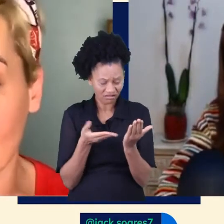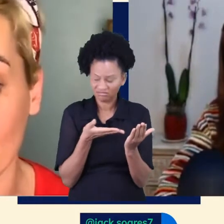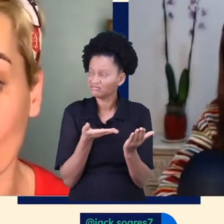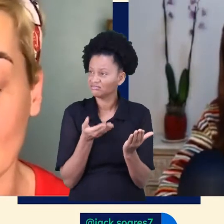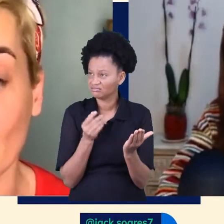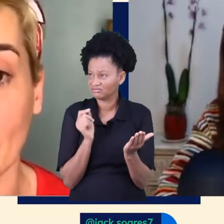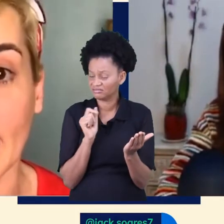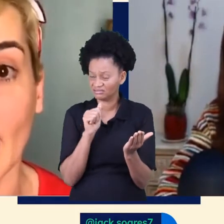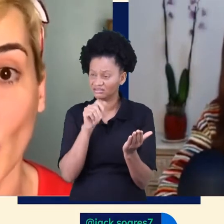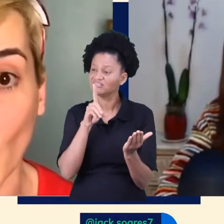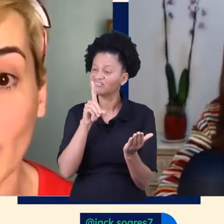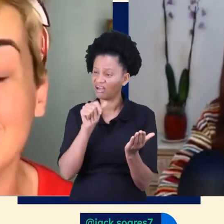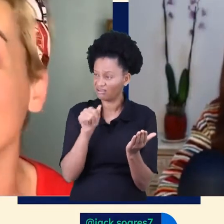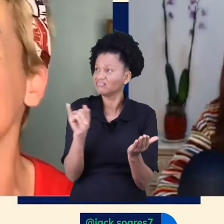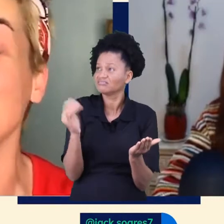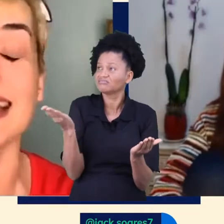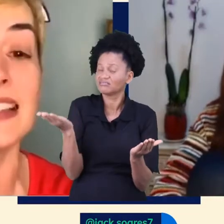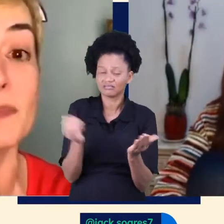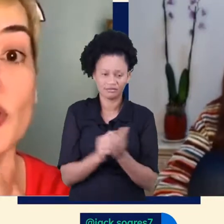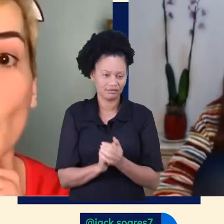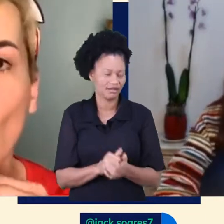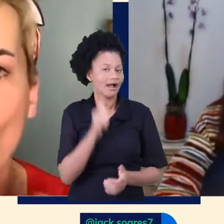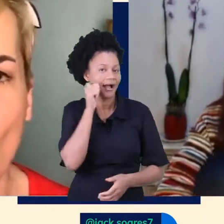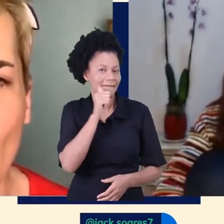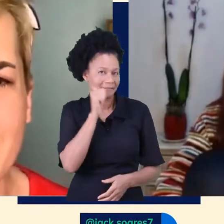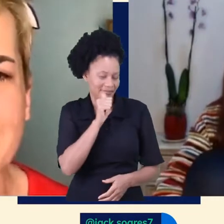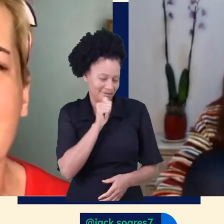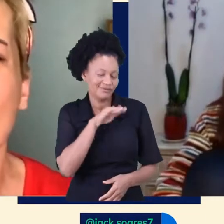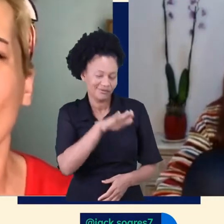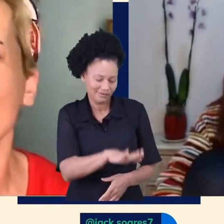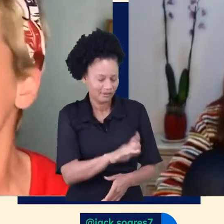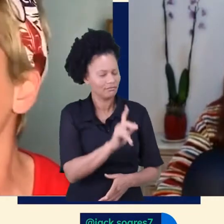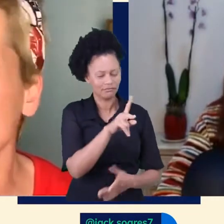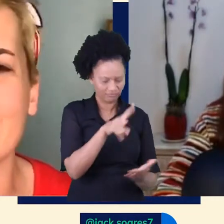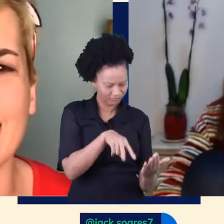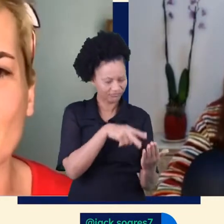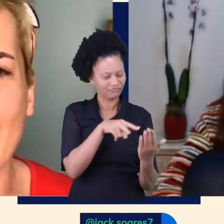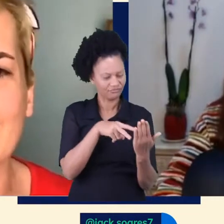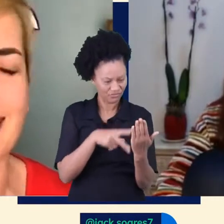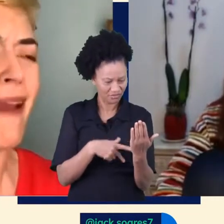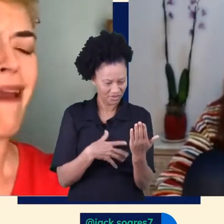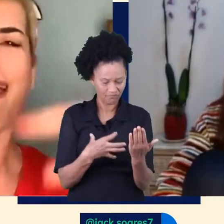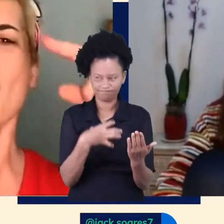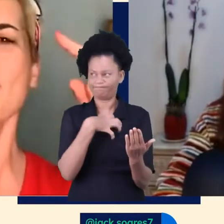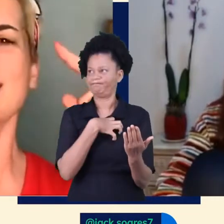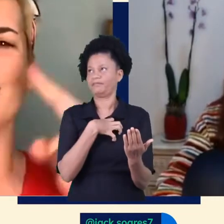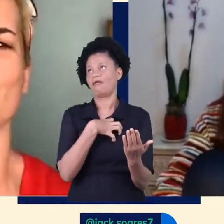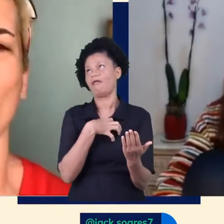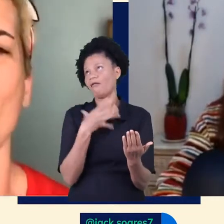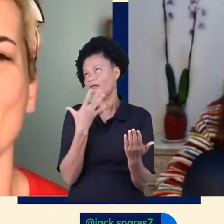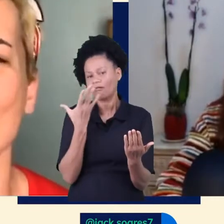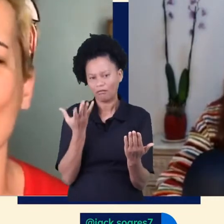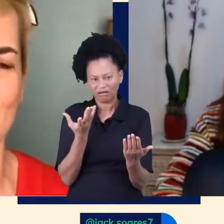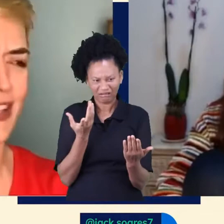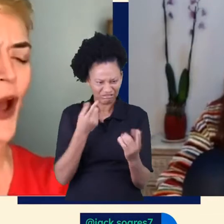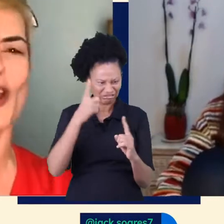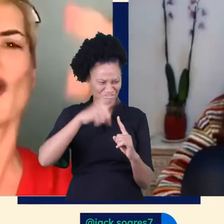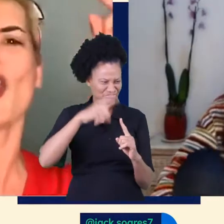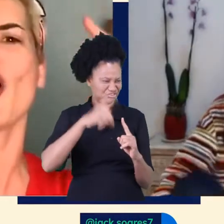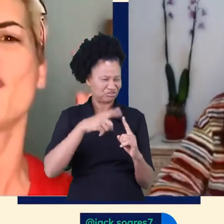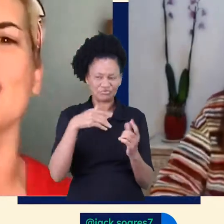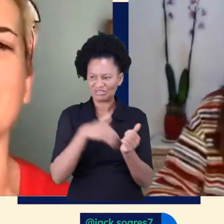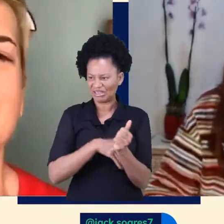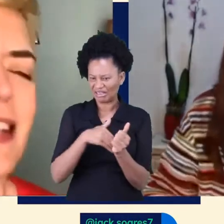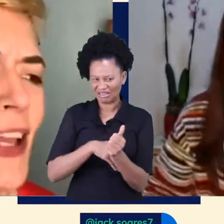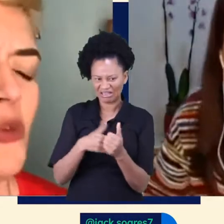menina, a mãe escreveu, dizendo que a menina olhou e se decepcionou horrores. Falou, que tipo de segredo é esse? Eu me transformo em